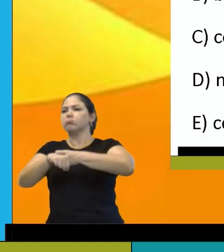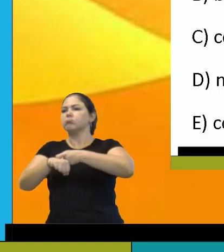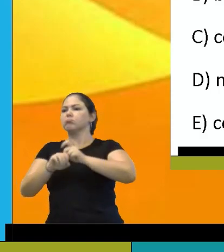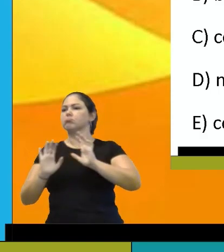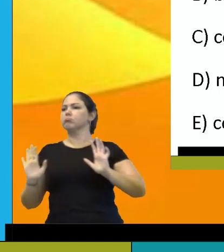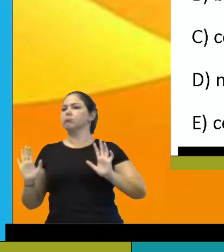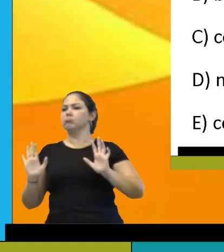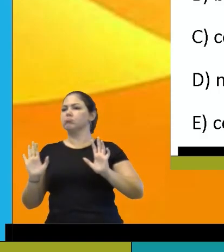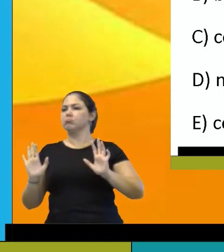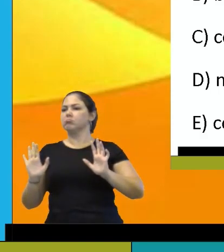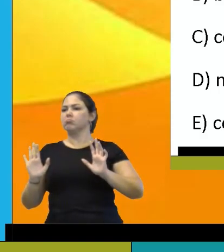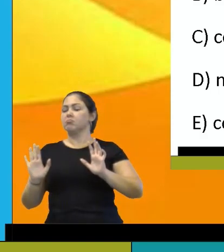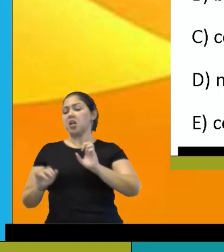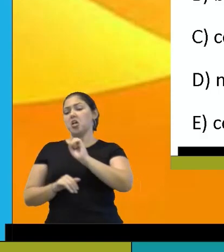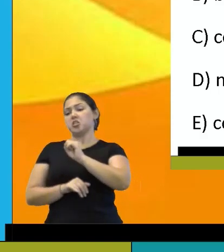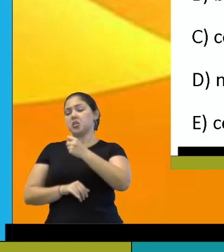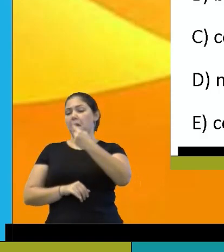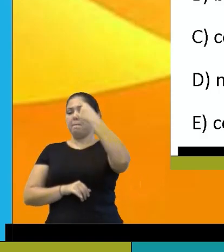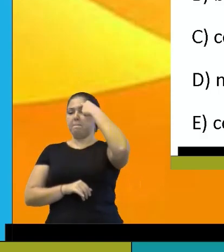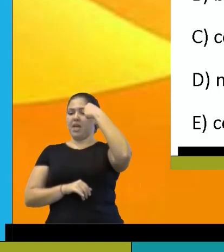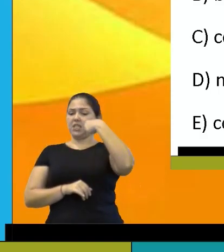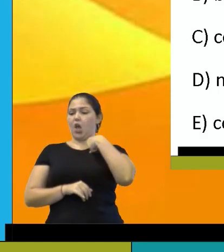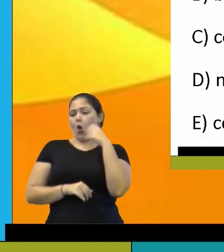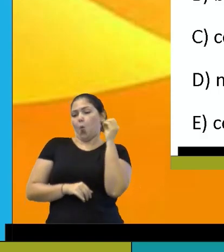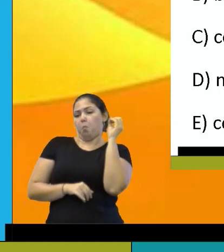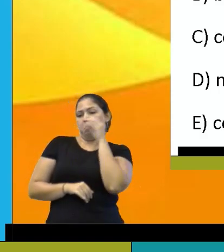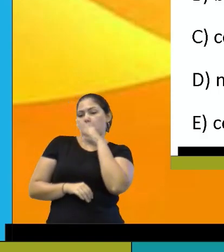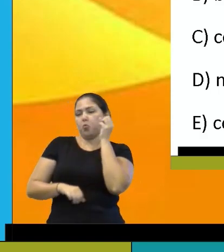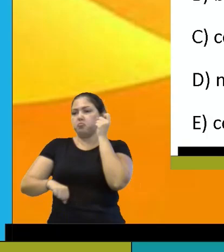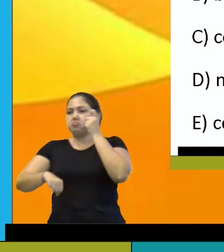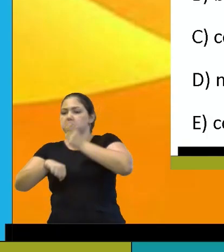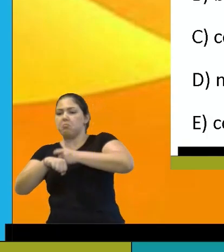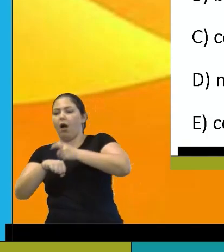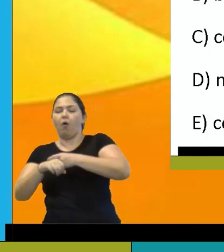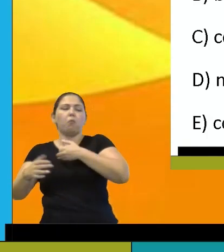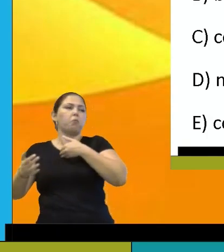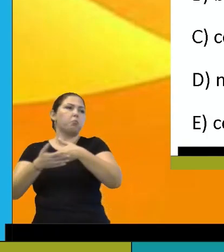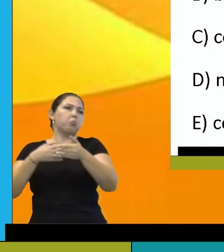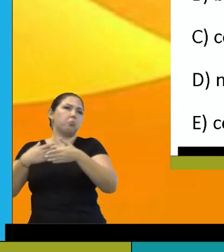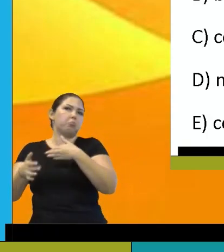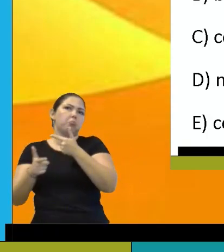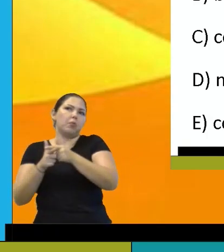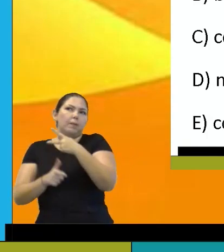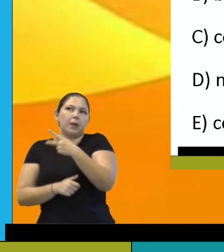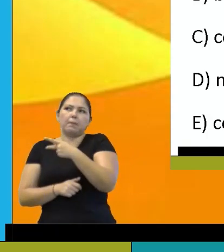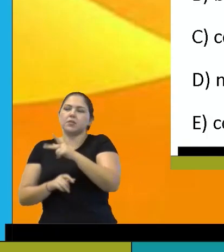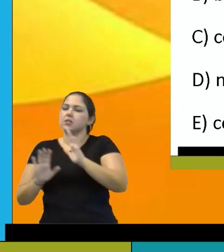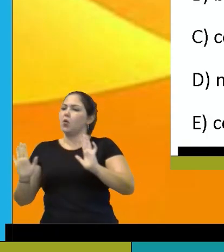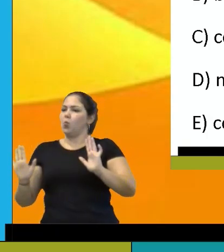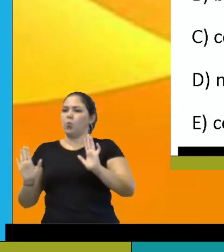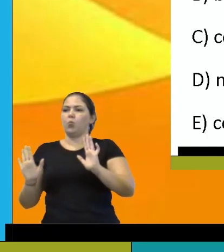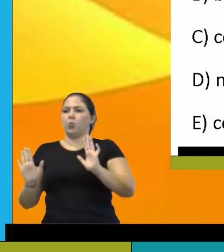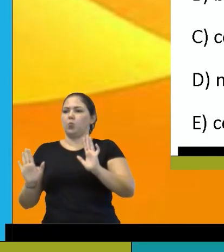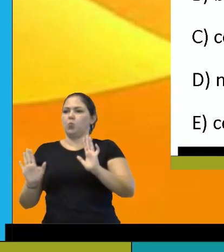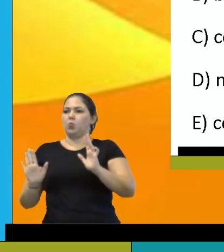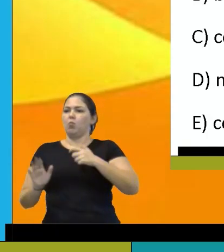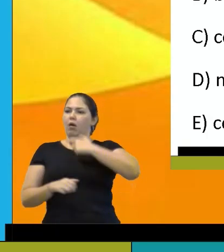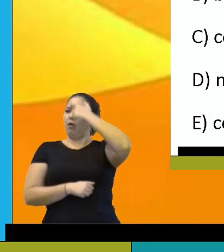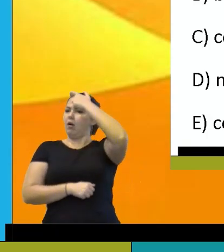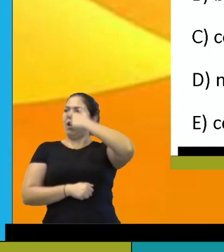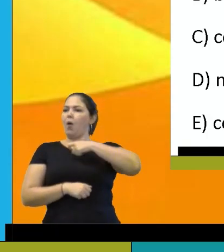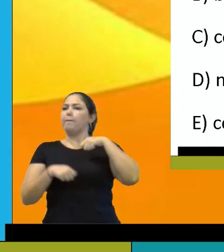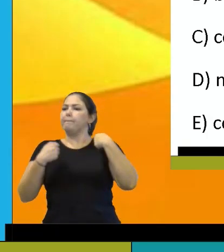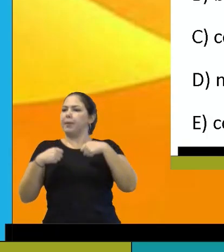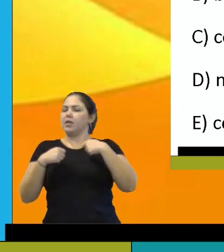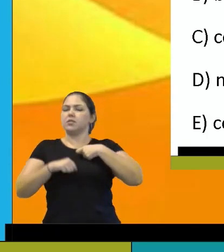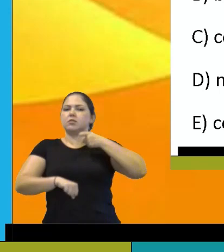reputação de cruel. Ou seja, eu não tenho que ter compaixão. Está claro isso? O item D, a manutenção